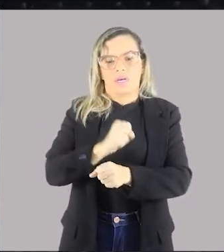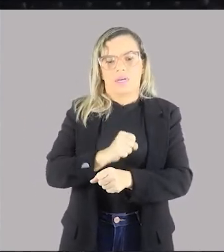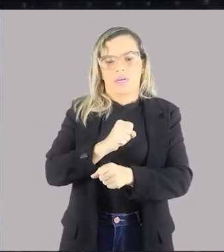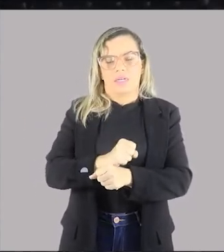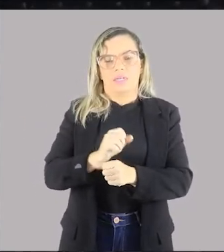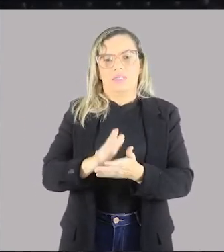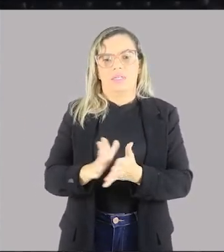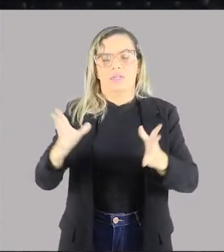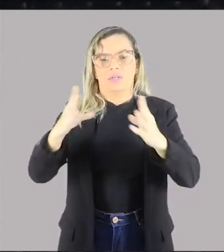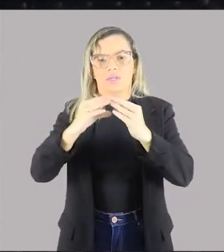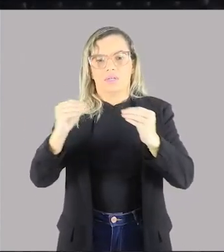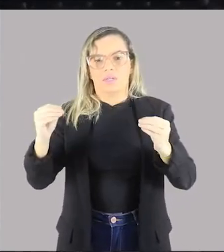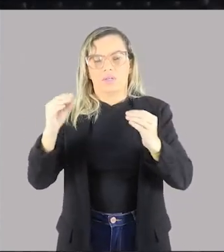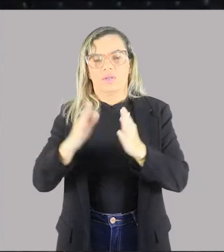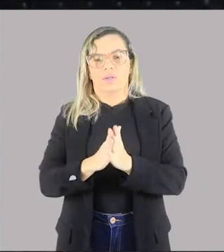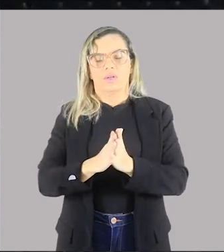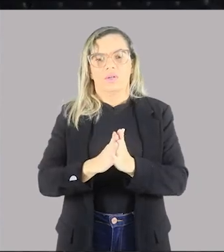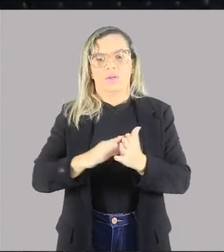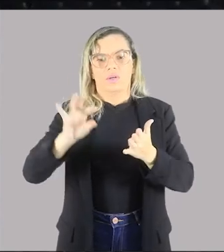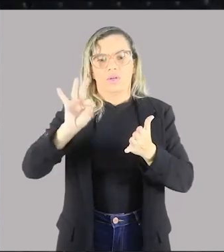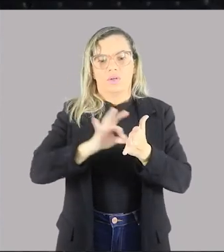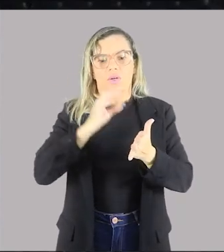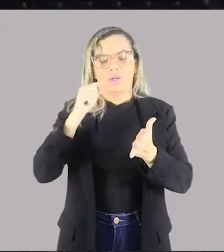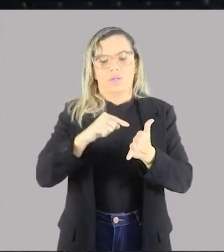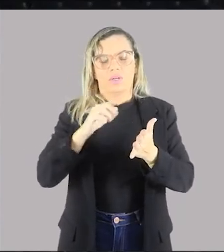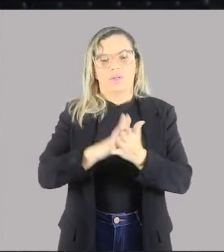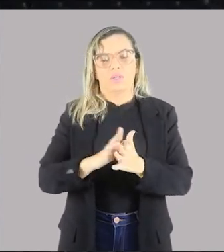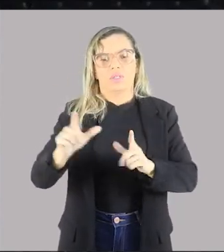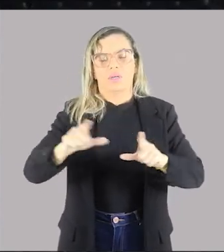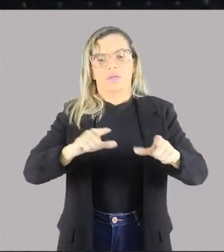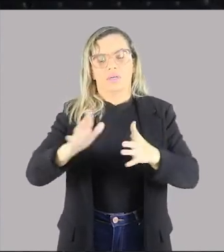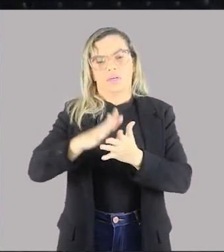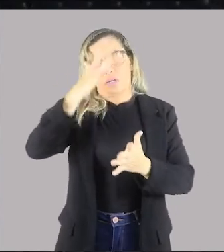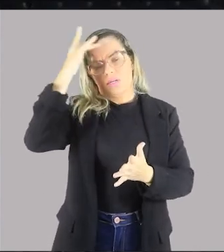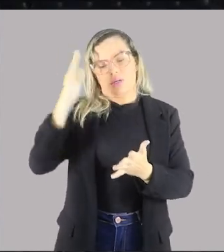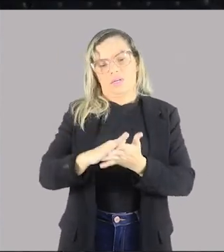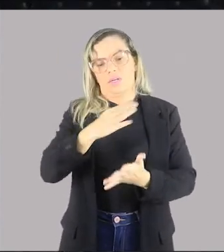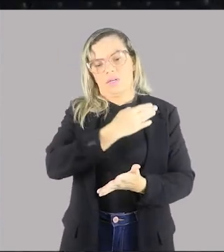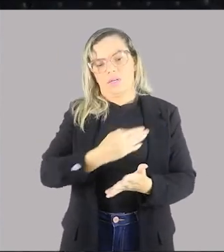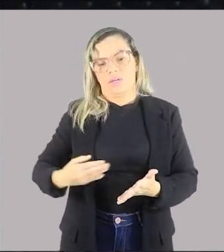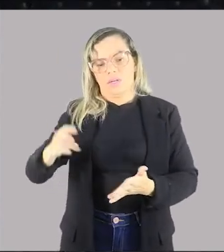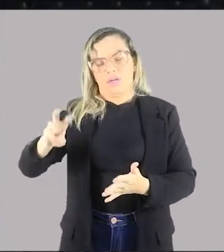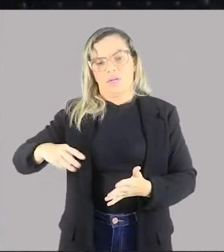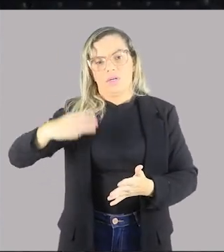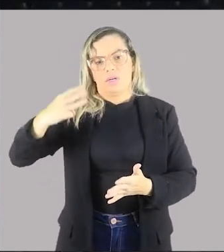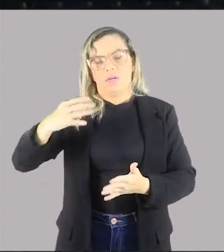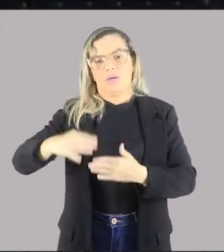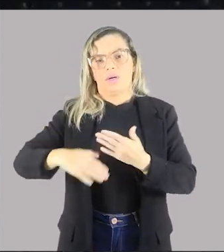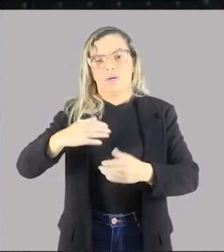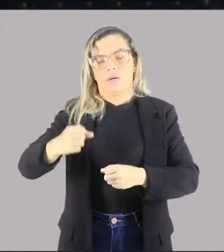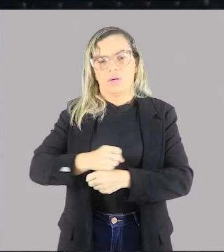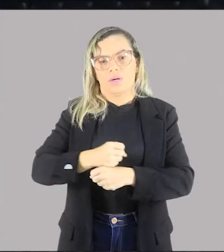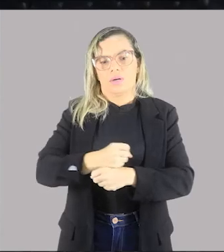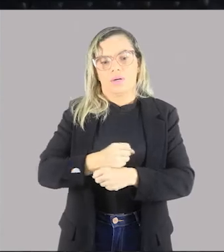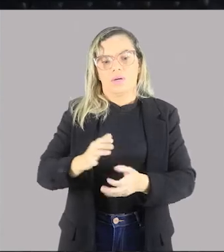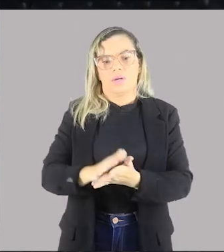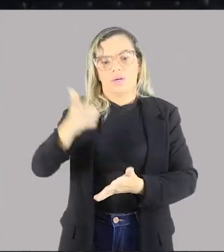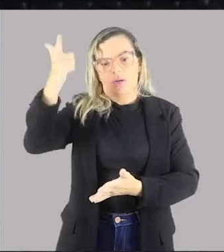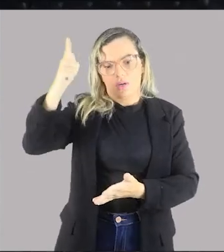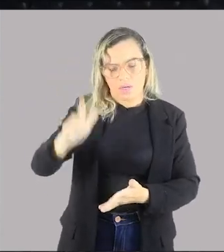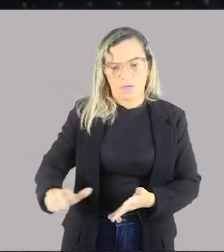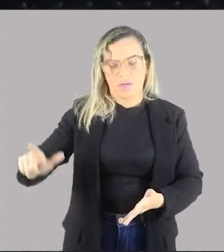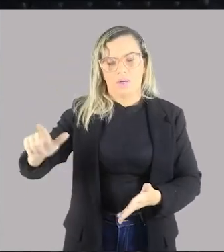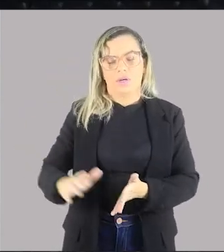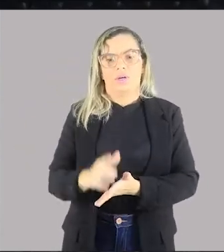registros do servidor público. Se nesses 3 anos esse servidor repete uma infração punível com